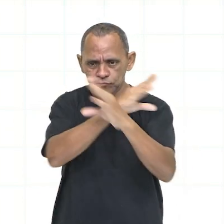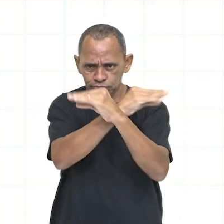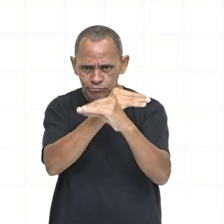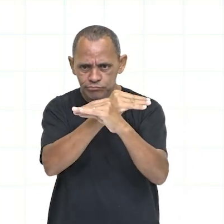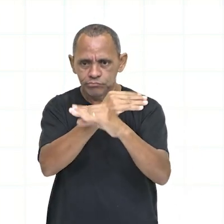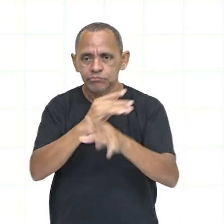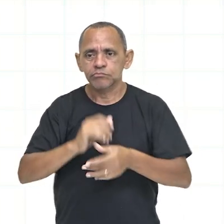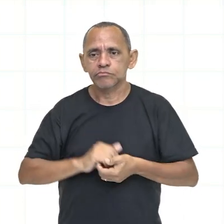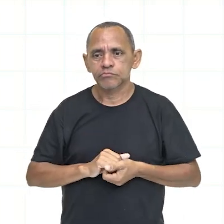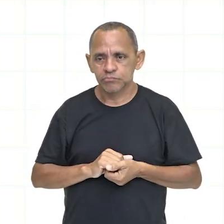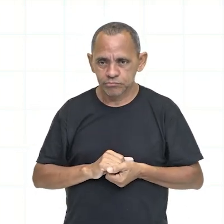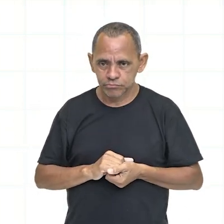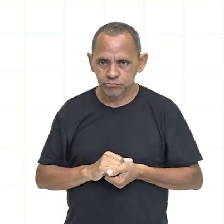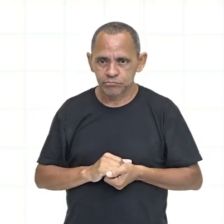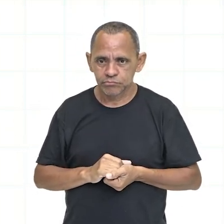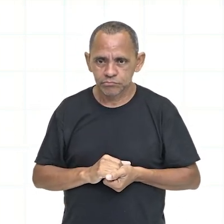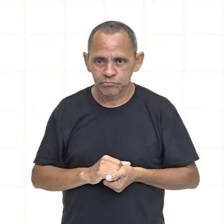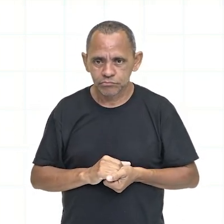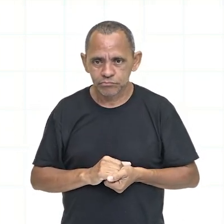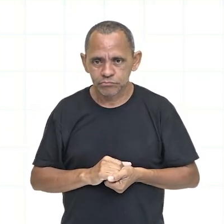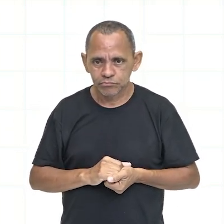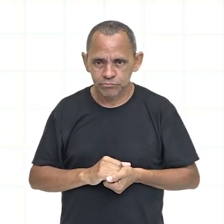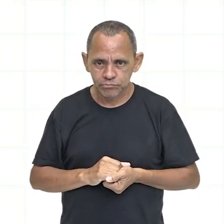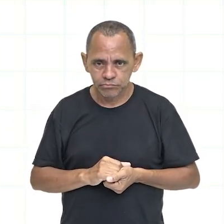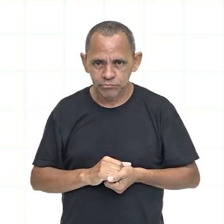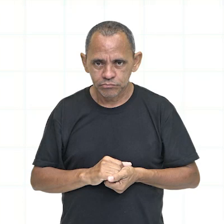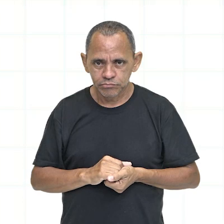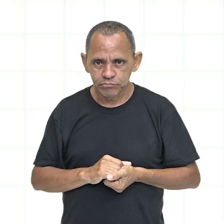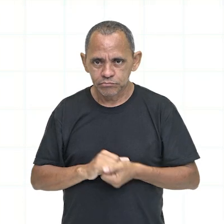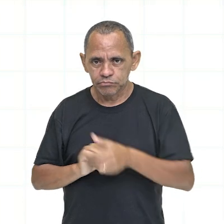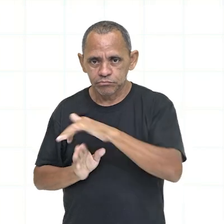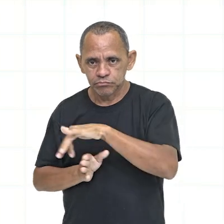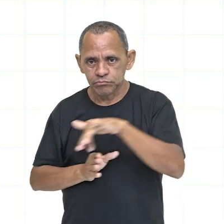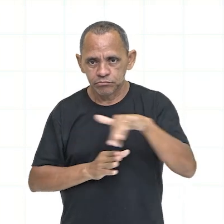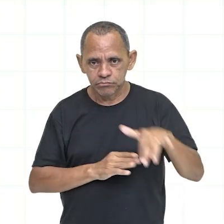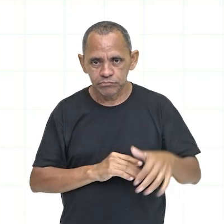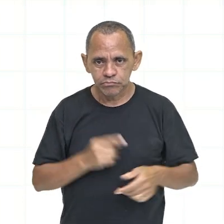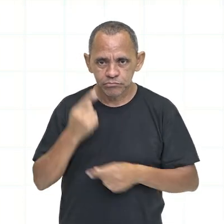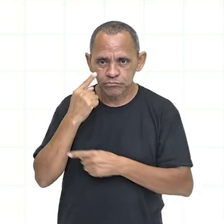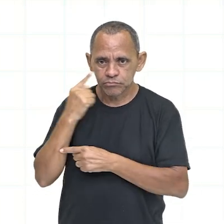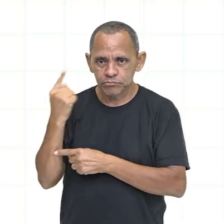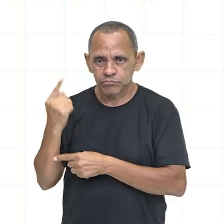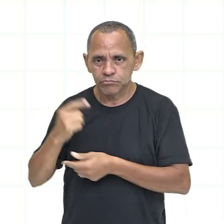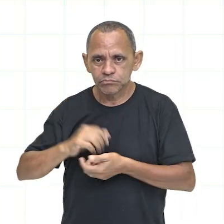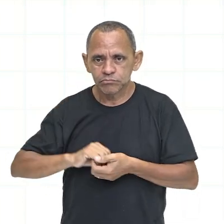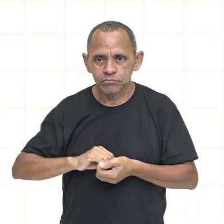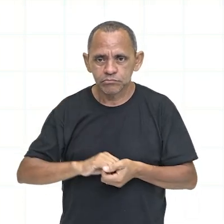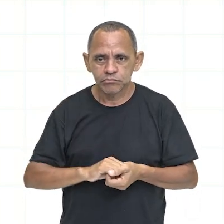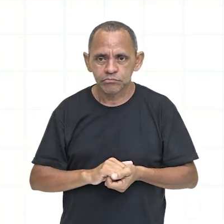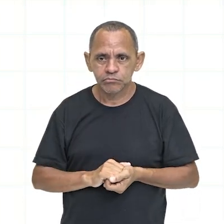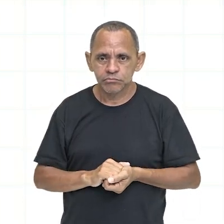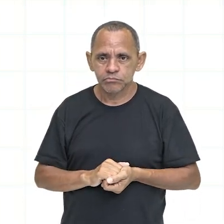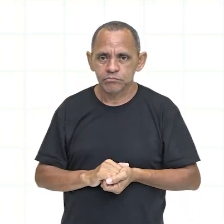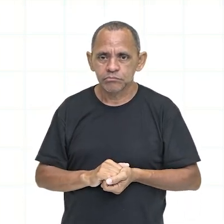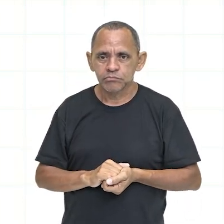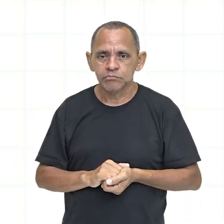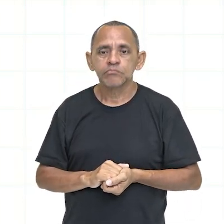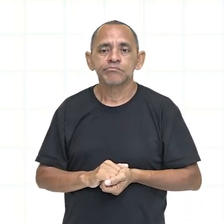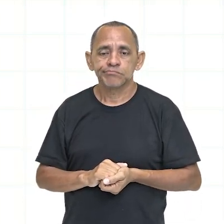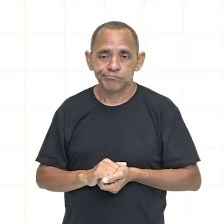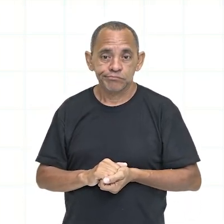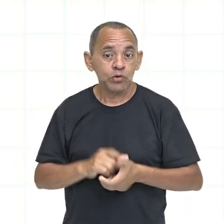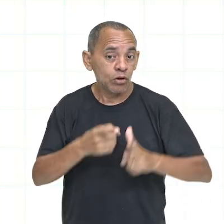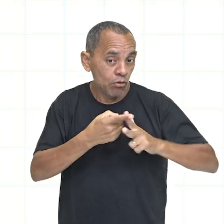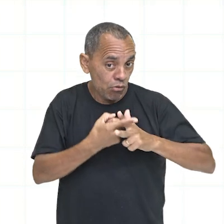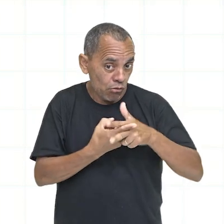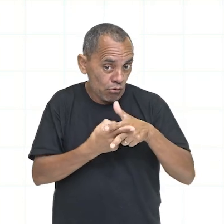exemplo. The concert tickets sold out quickly. Accordingly, we couldn't attend. Então, o